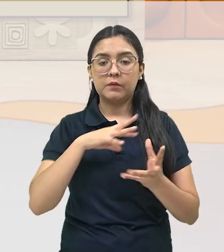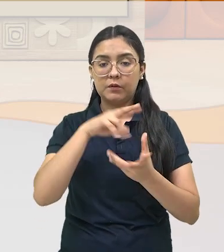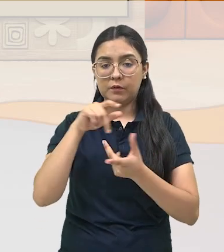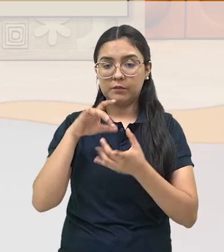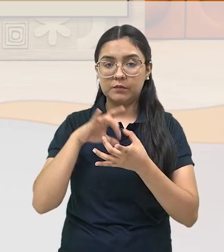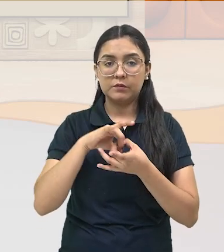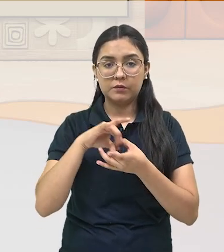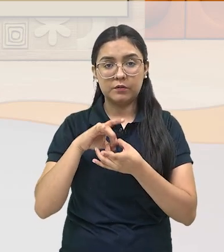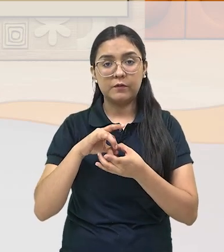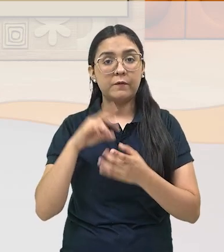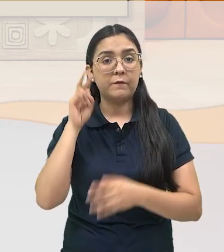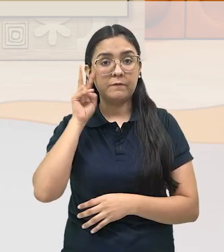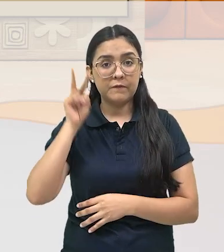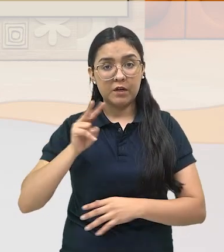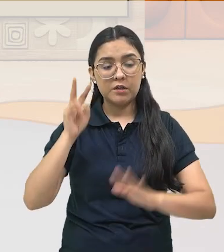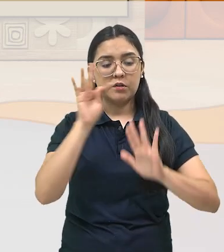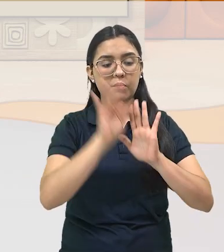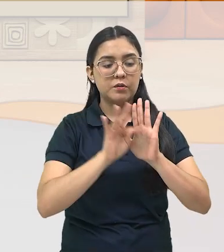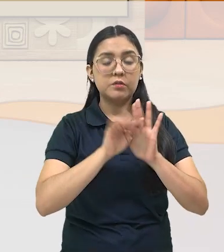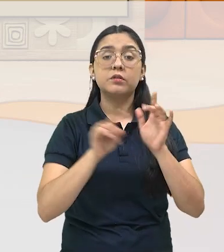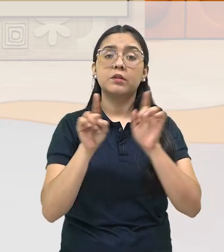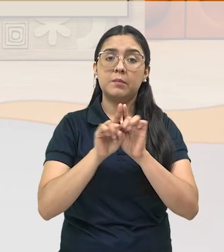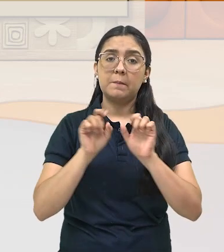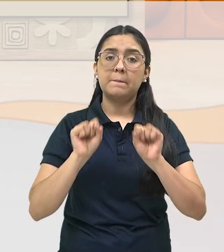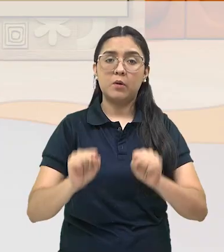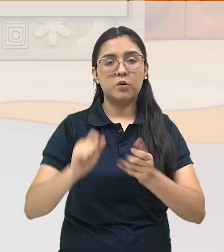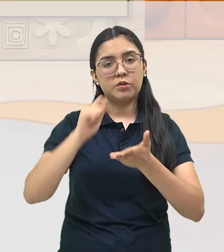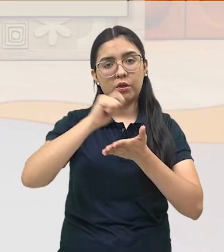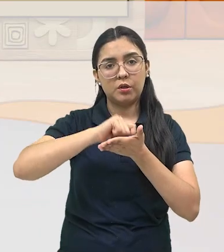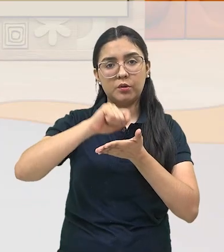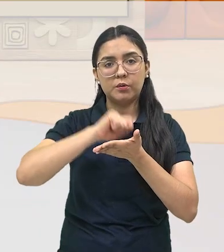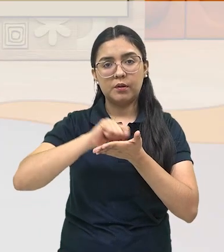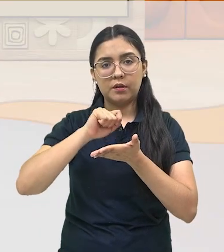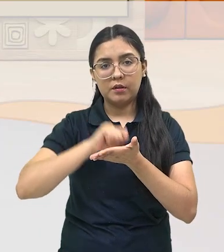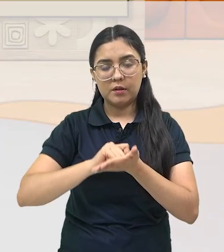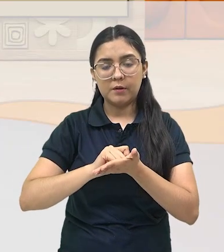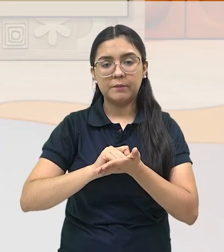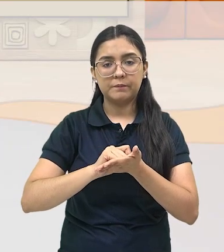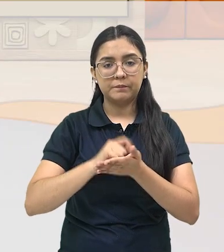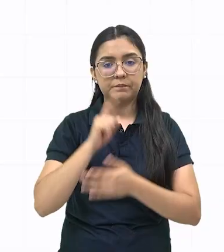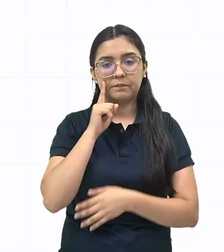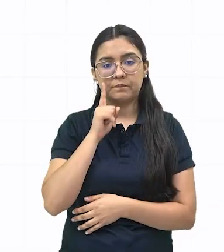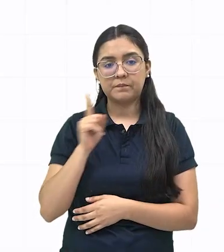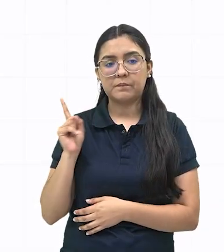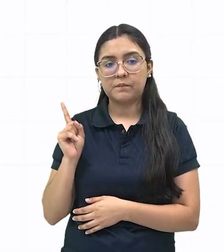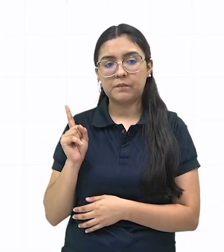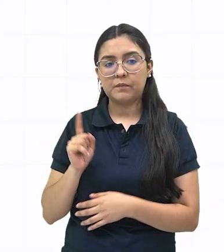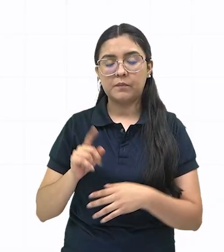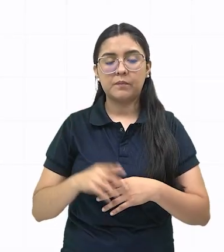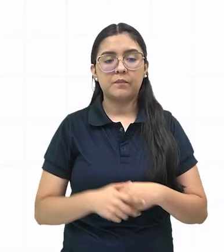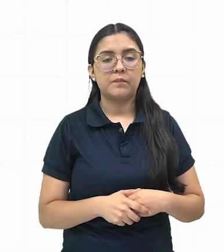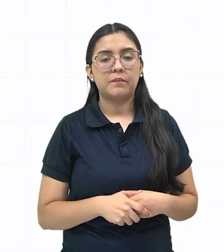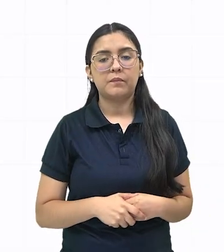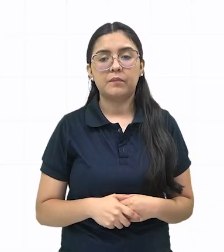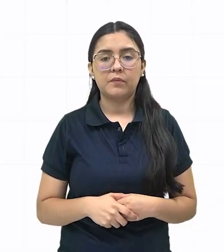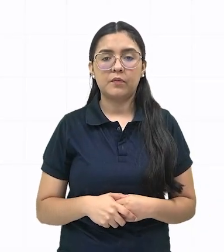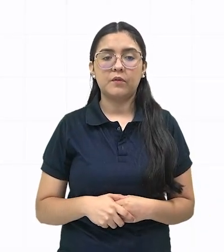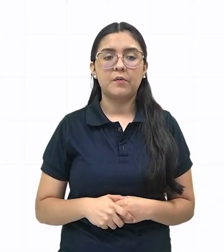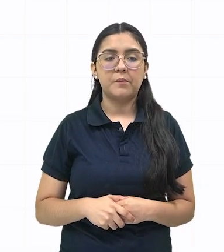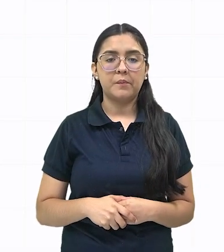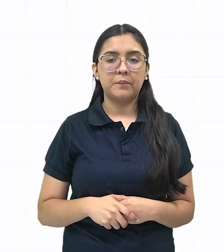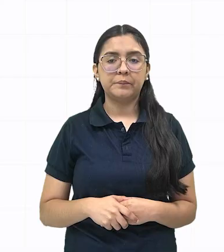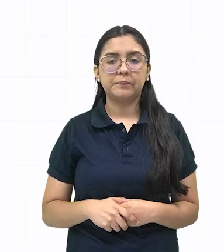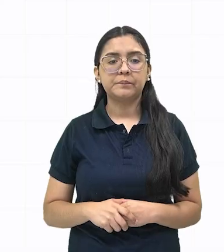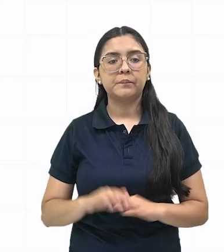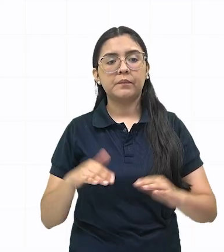no texto e também façam as anotações que vocês desejam, tá? Vamos verificar aqui a definição em texto de globalização. Acompanhe aqui comigo.